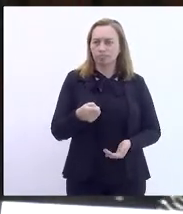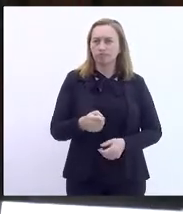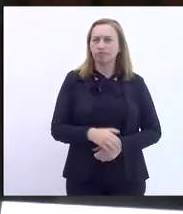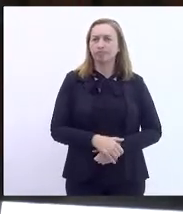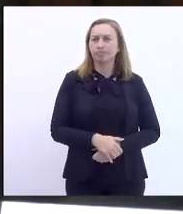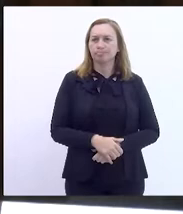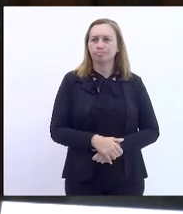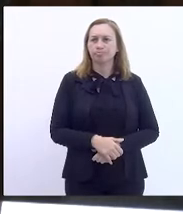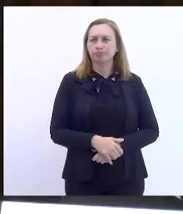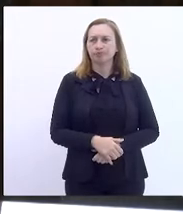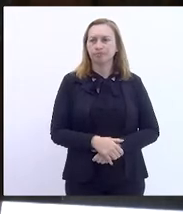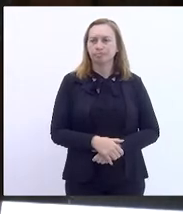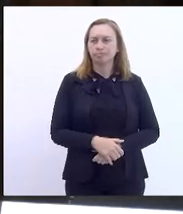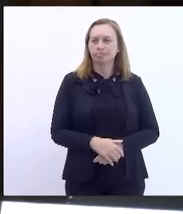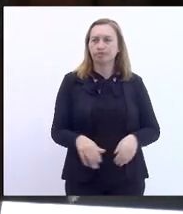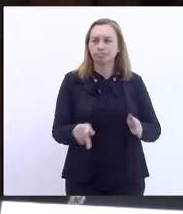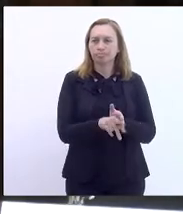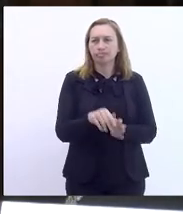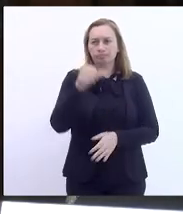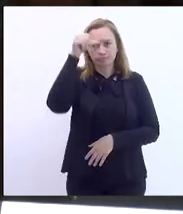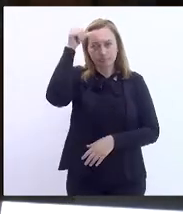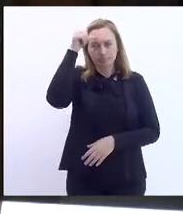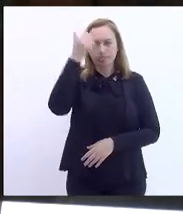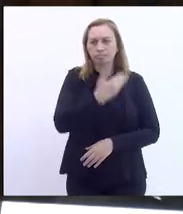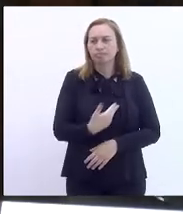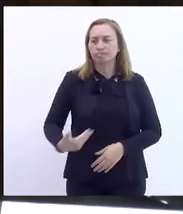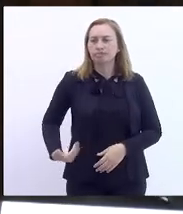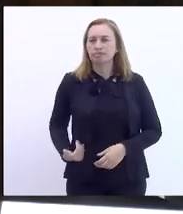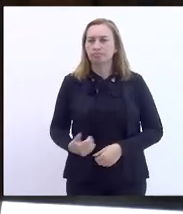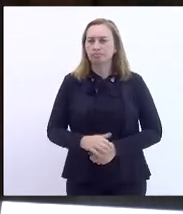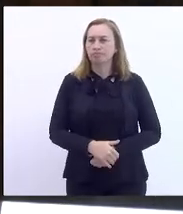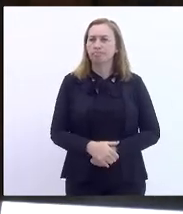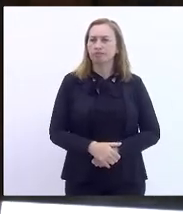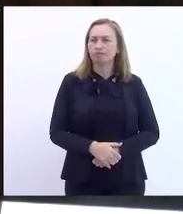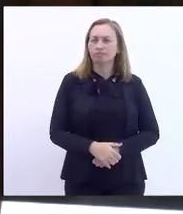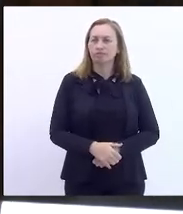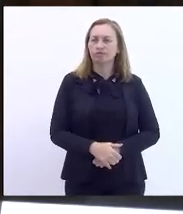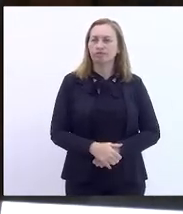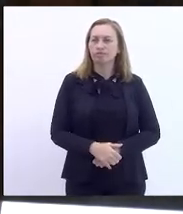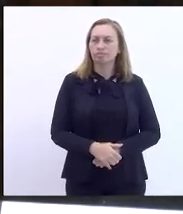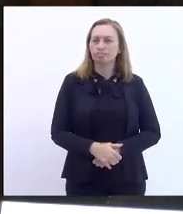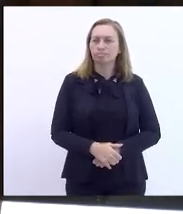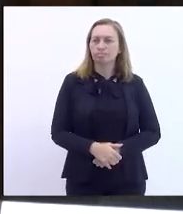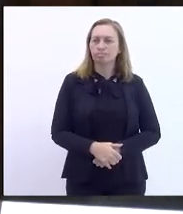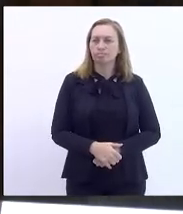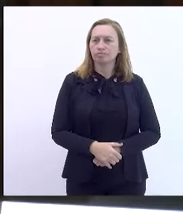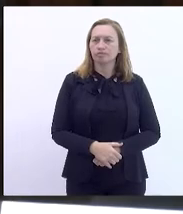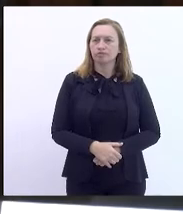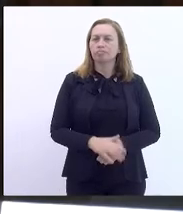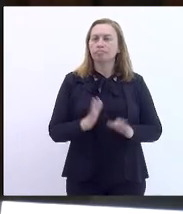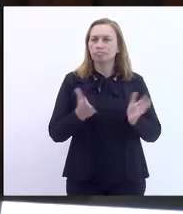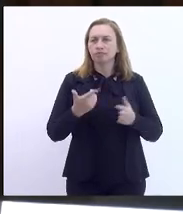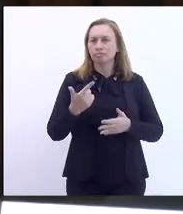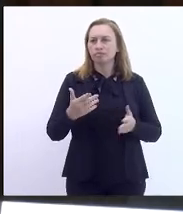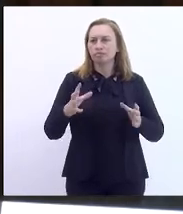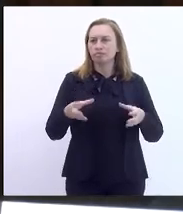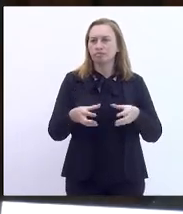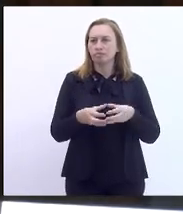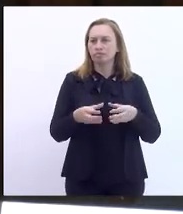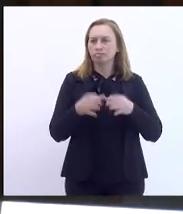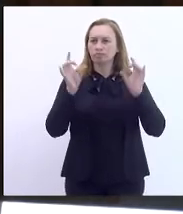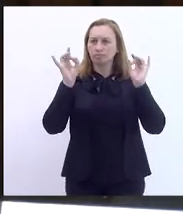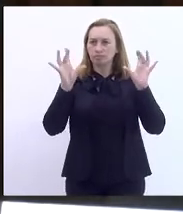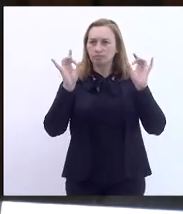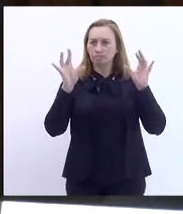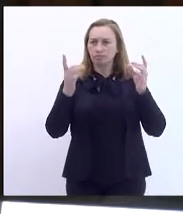é essência do governo Paulo de Castro o autoritarismo EA lógica da barbario hoje o presidente da Comissão especial